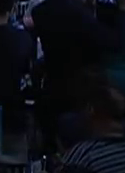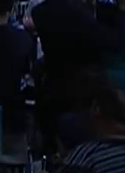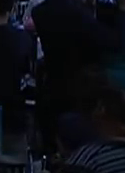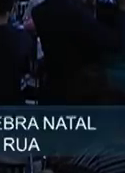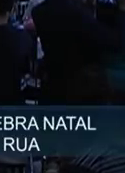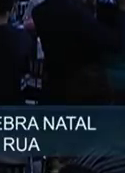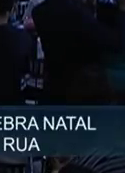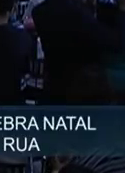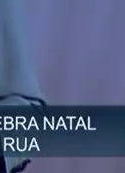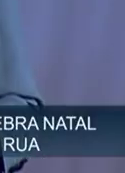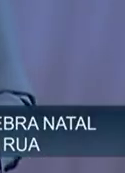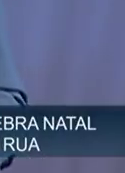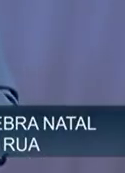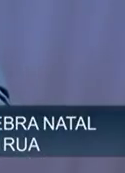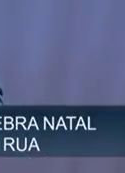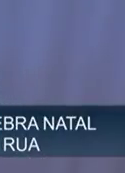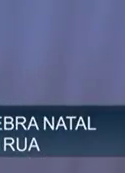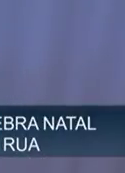também